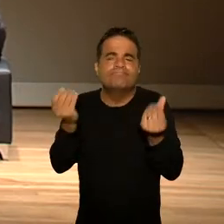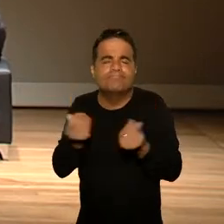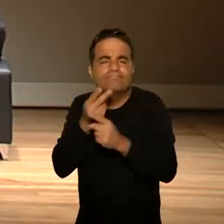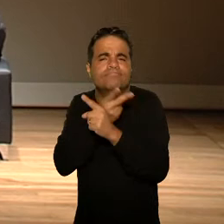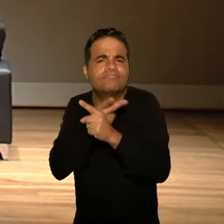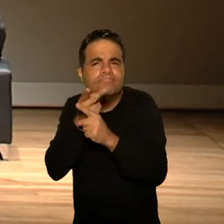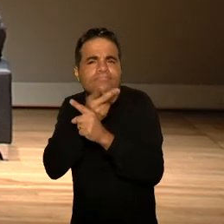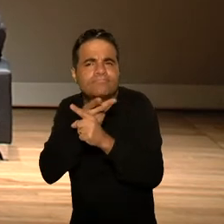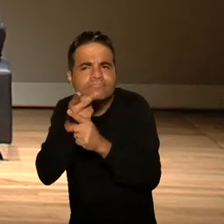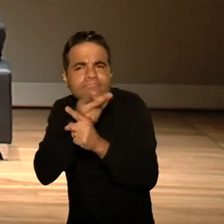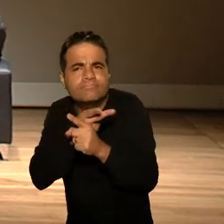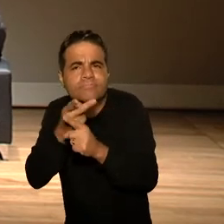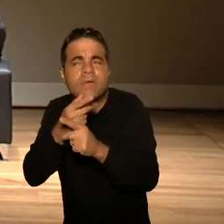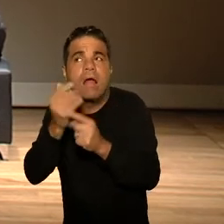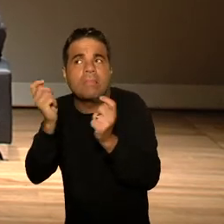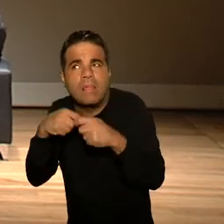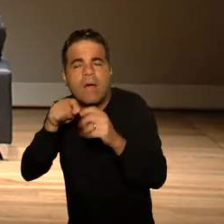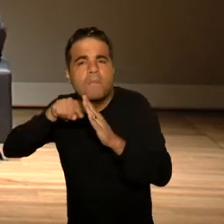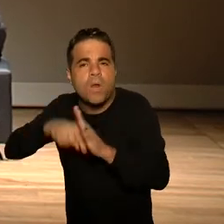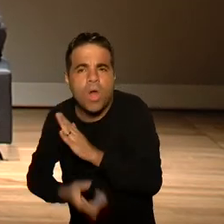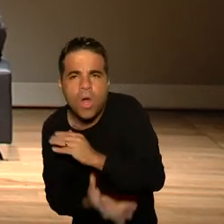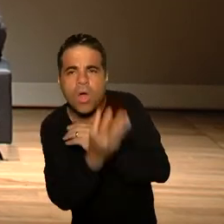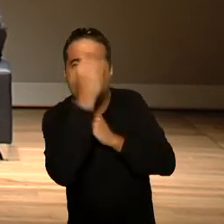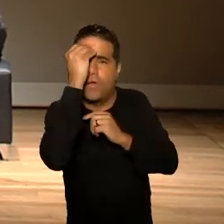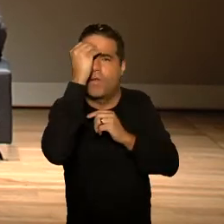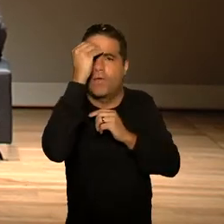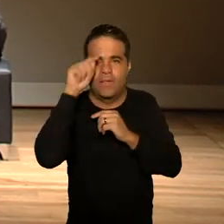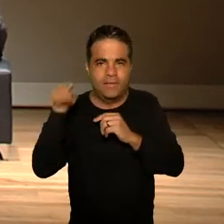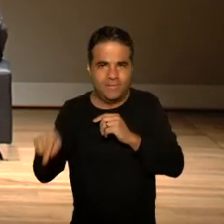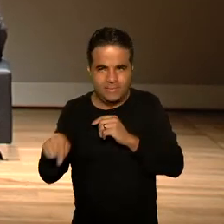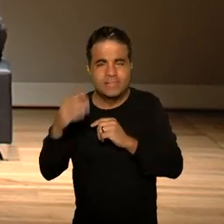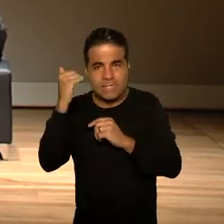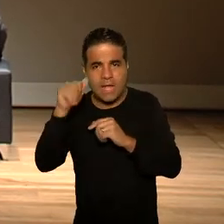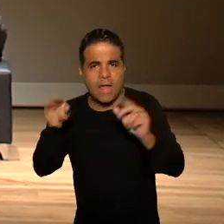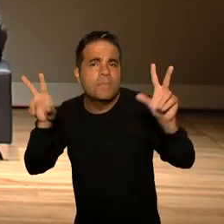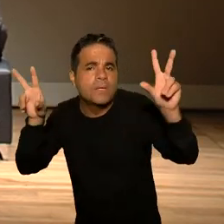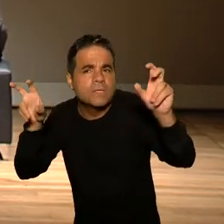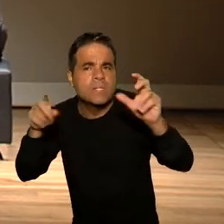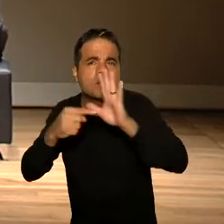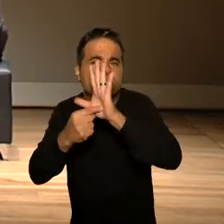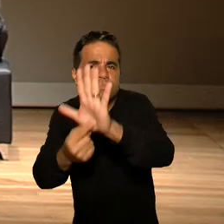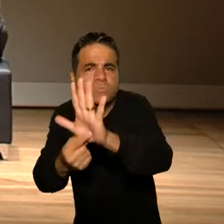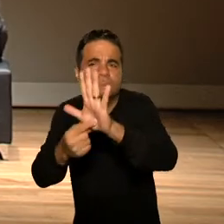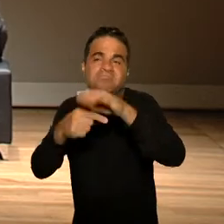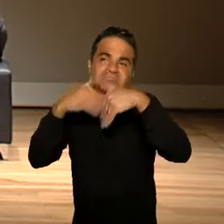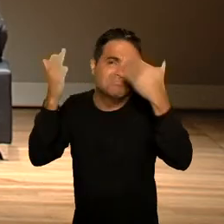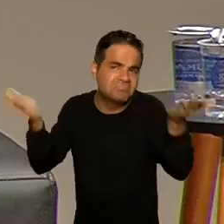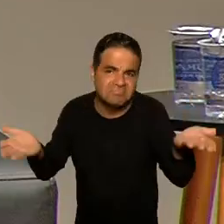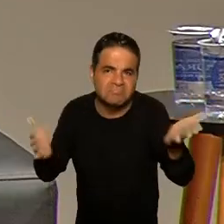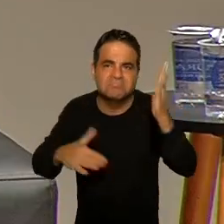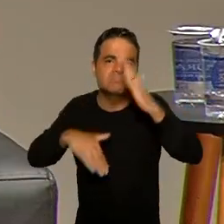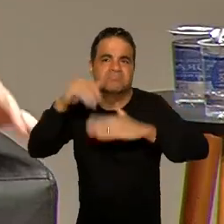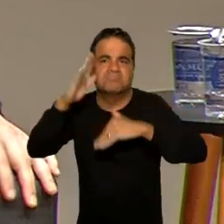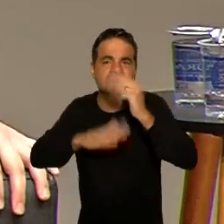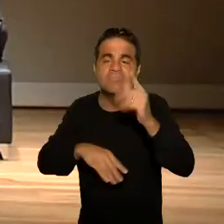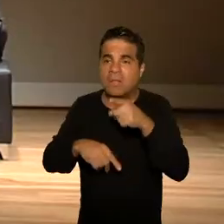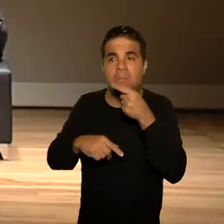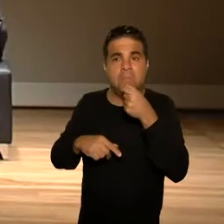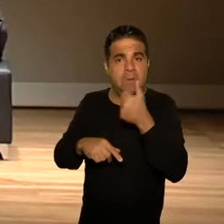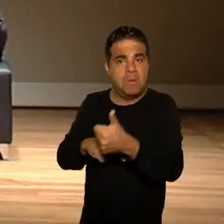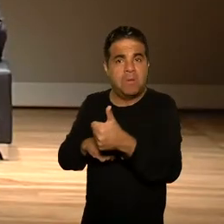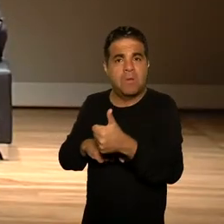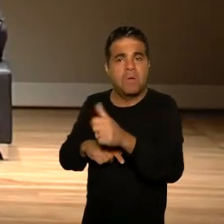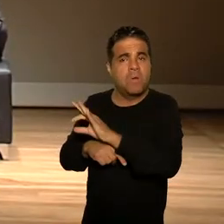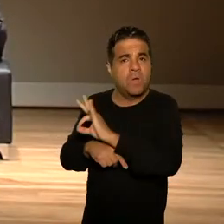um especialista que possa aprofundar os conhecimentos delas em relação a determinada exposição ou artista que é muito bom